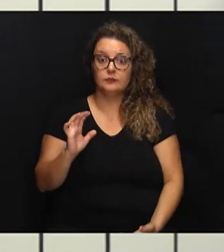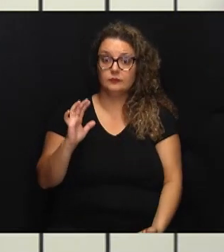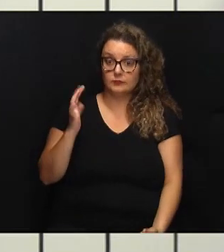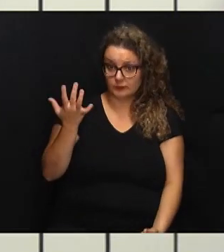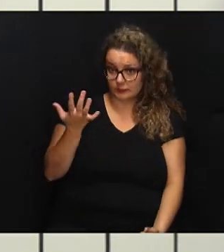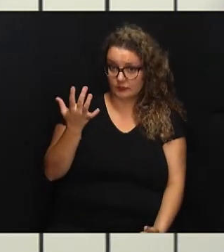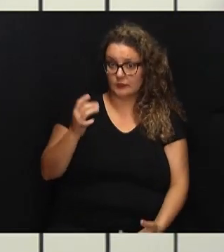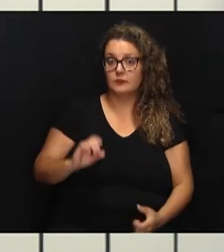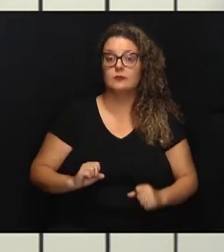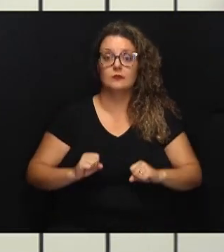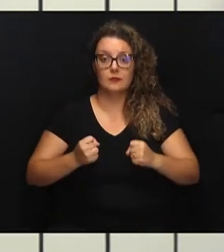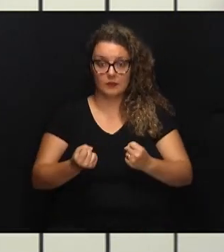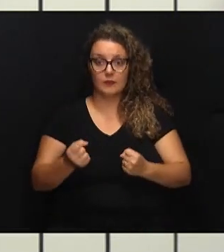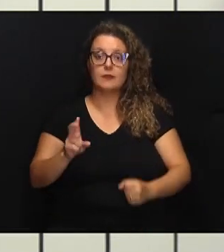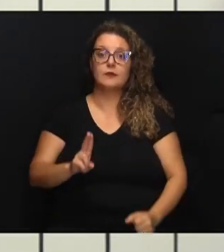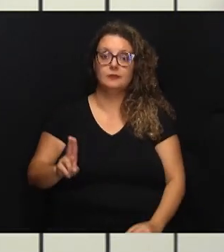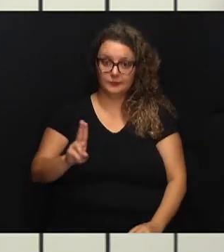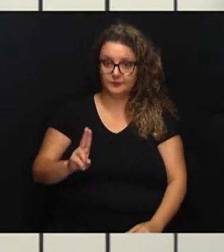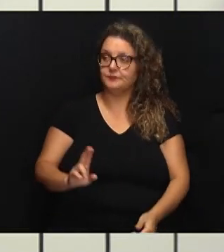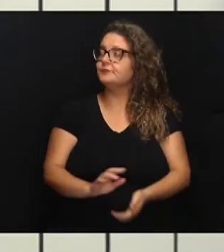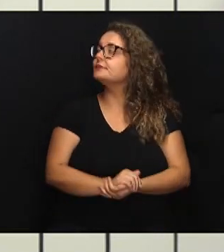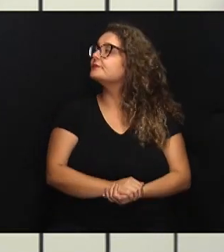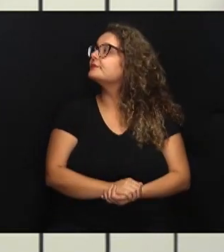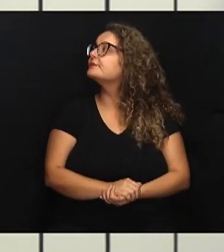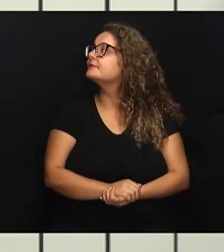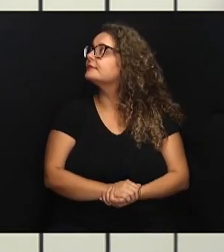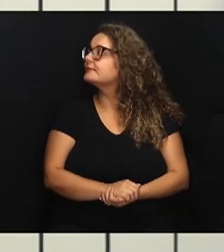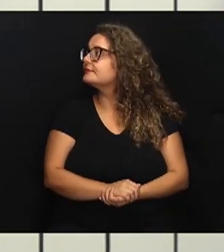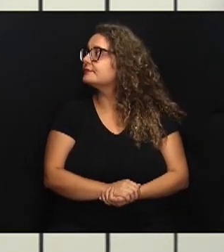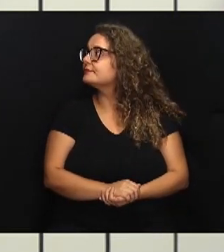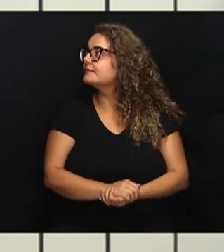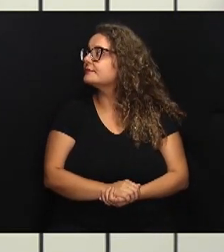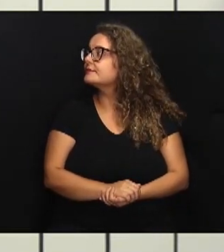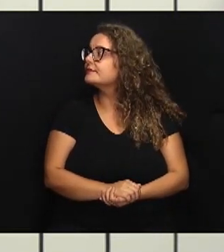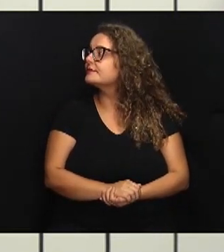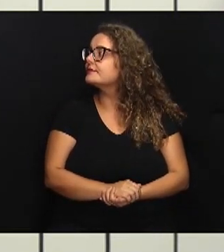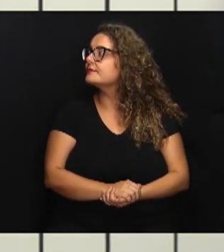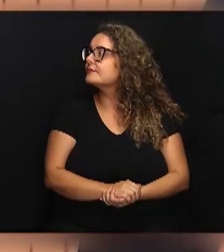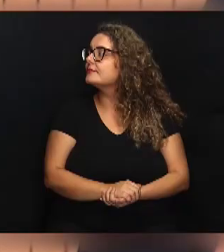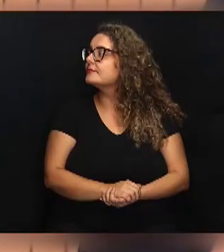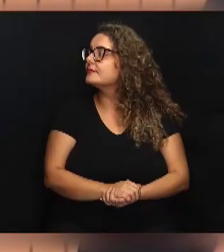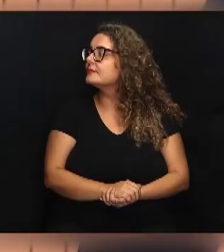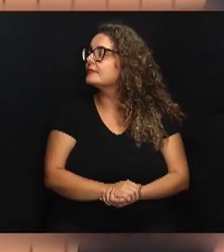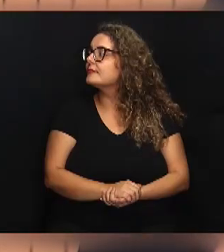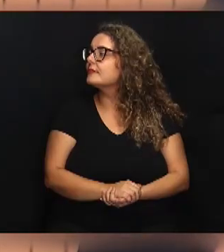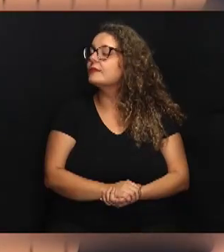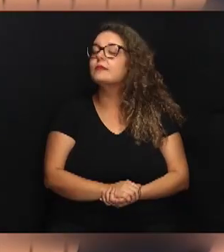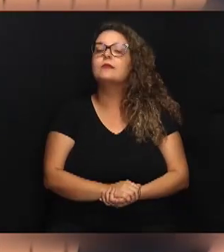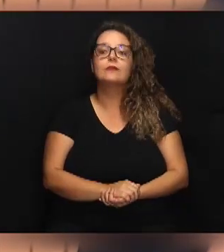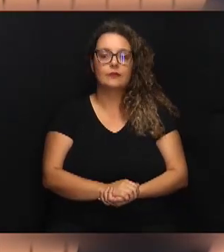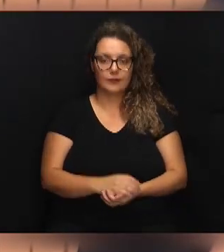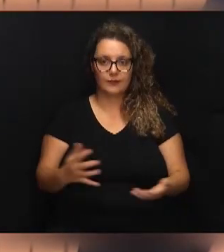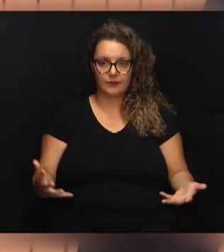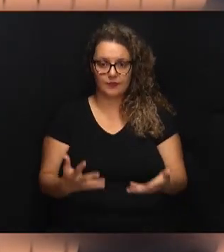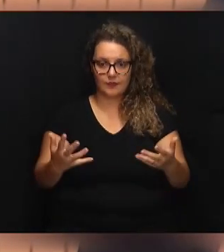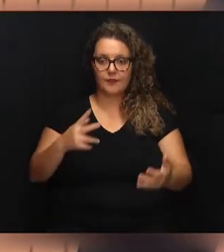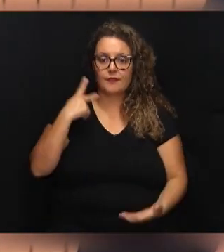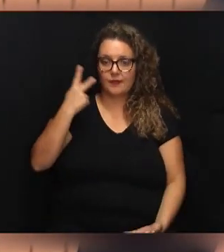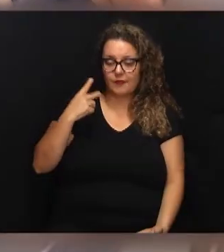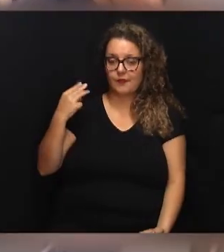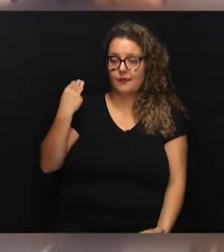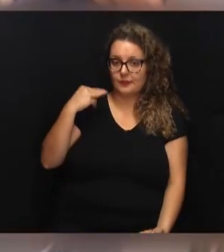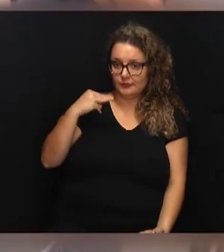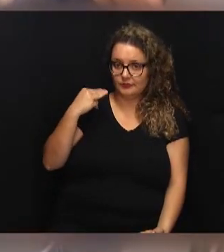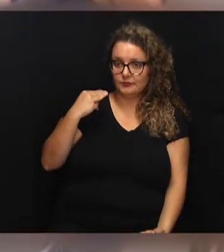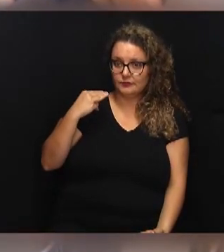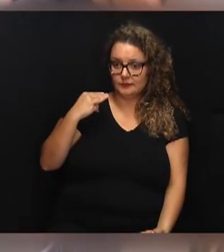defesa da universidade pública. Por iniciativa da vereadora Mariana